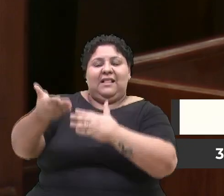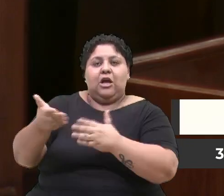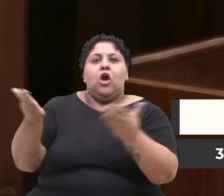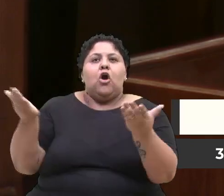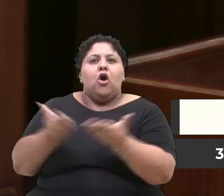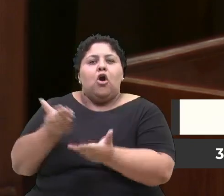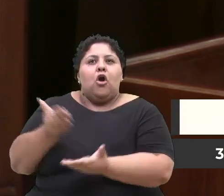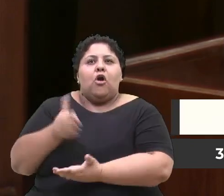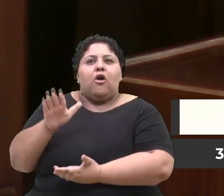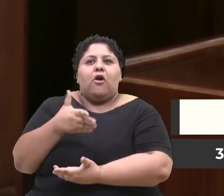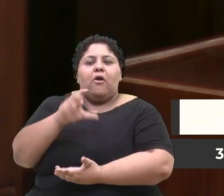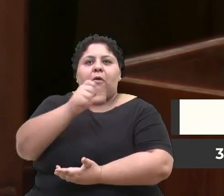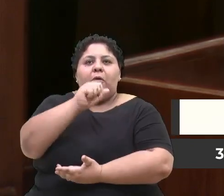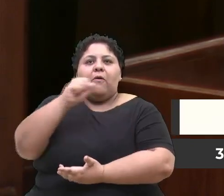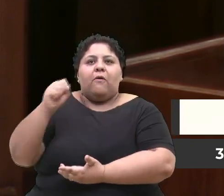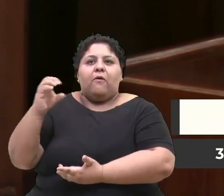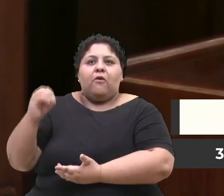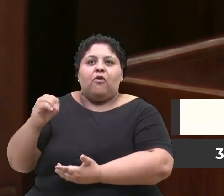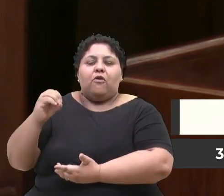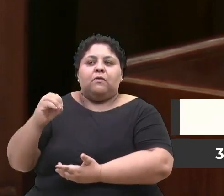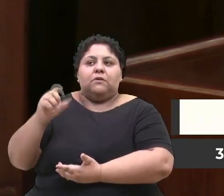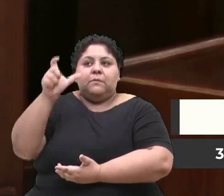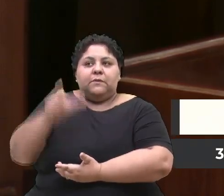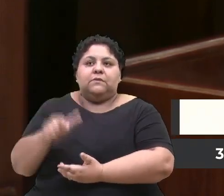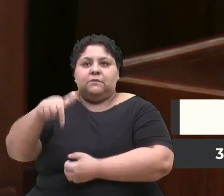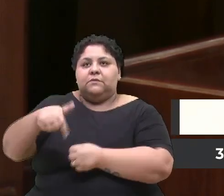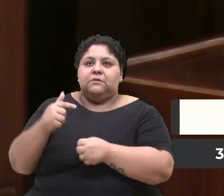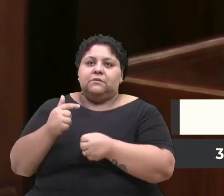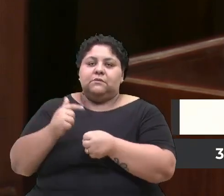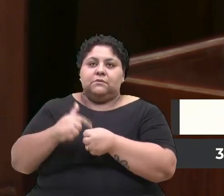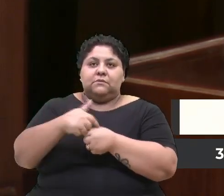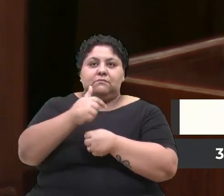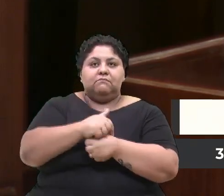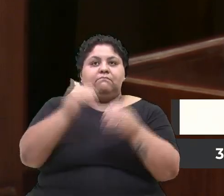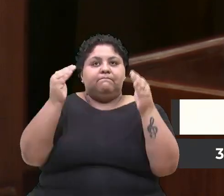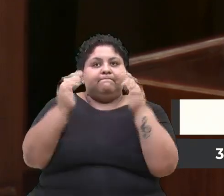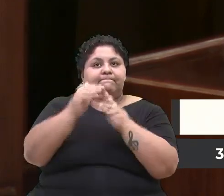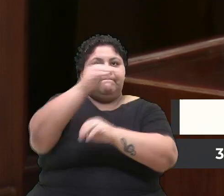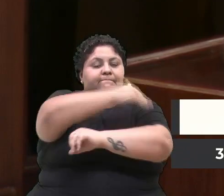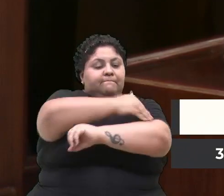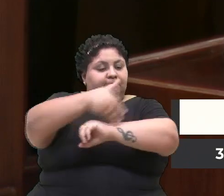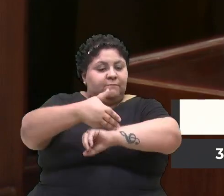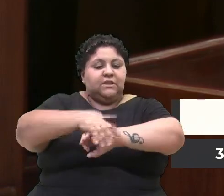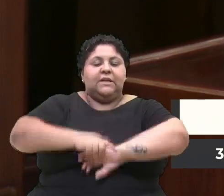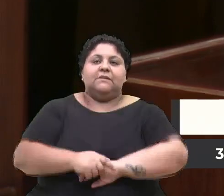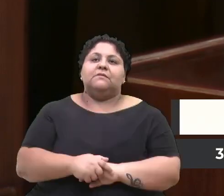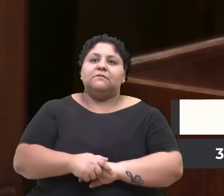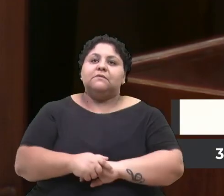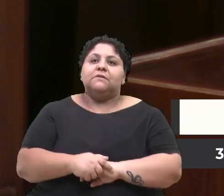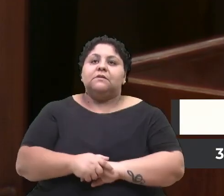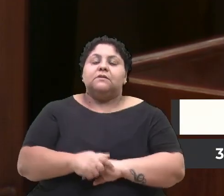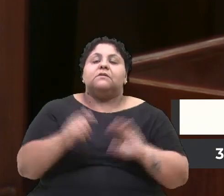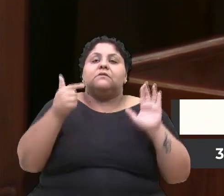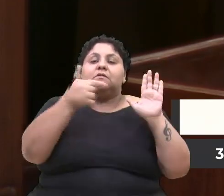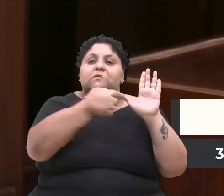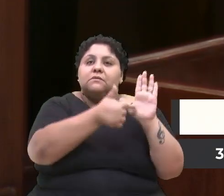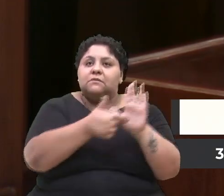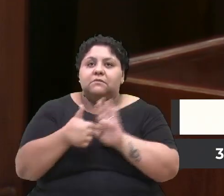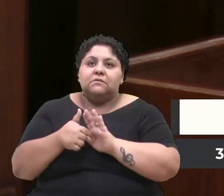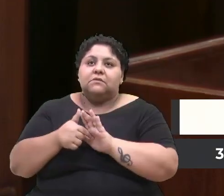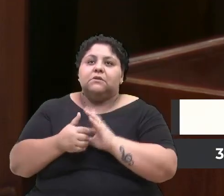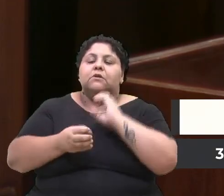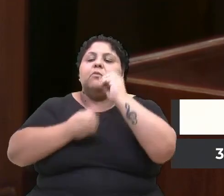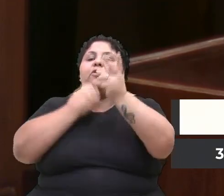de 800 pessoas em Caxias do Sul em situação de rua. Eles vão mostrar